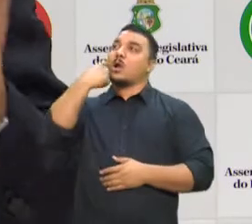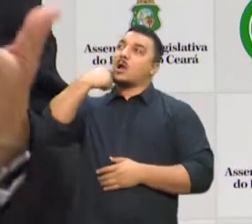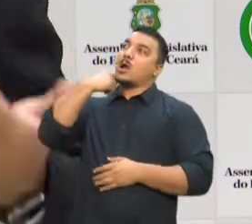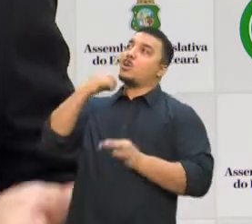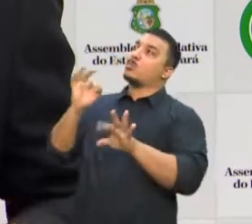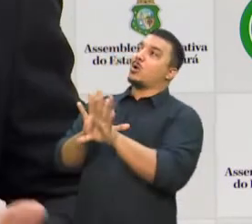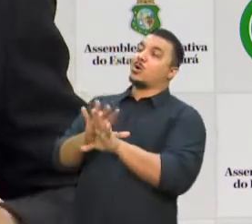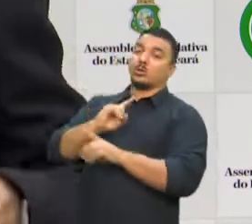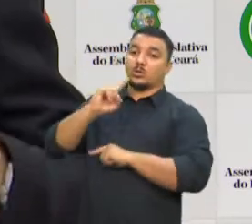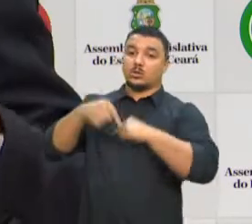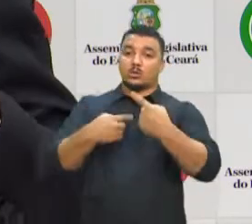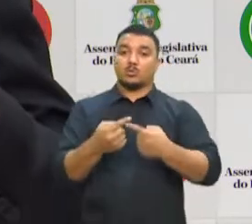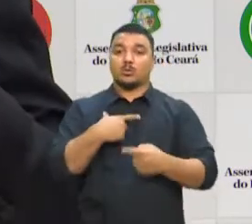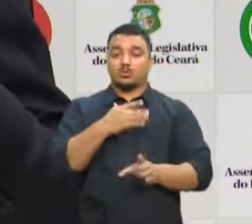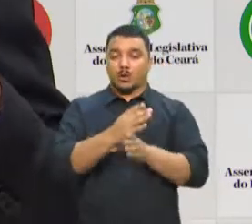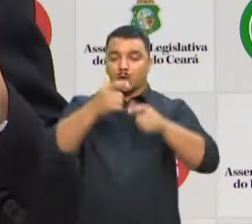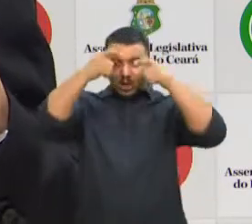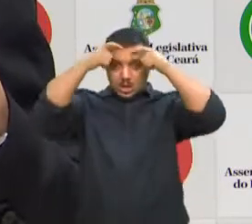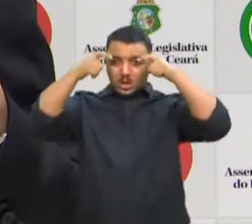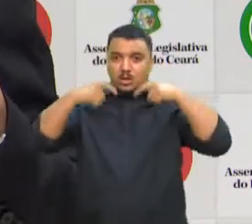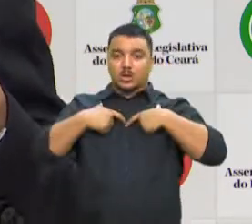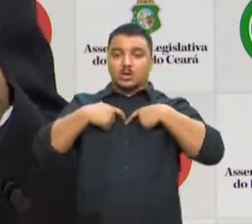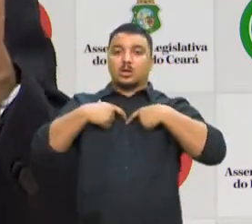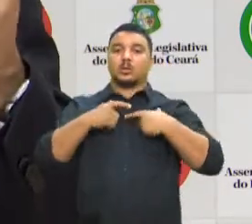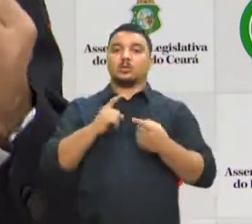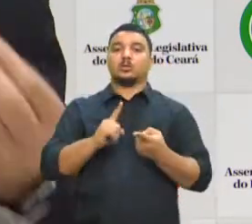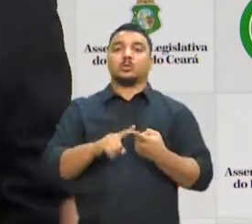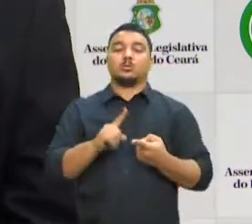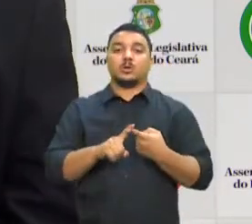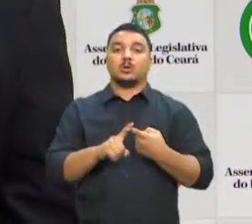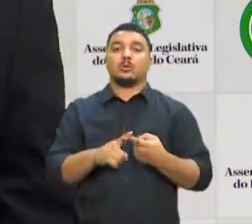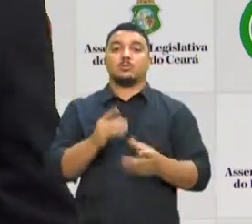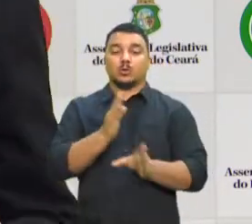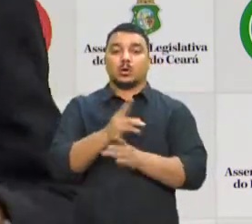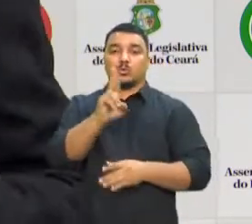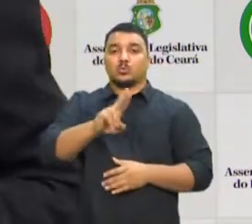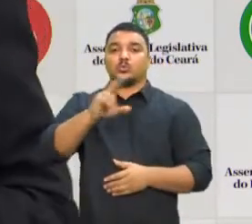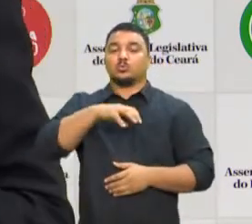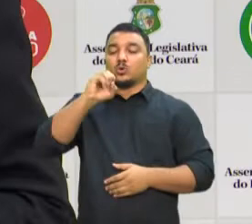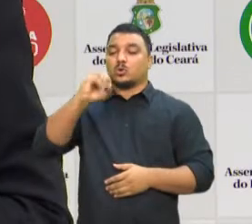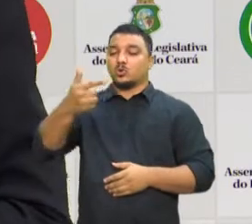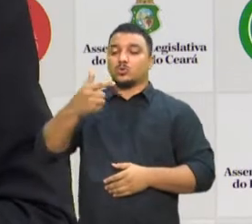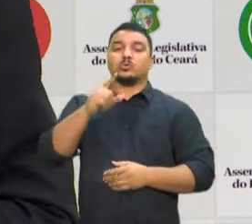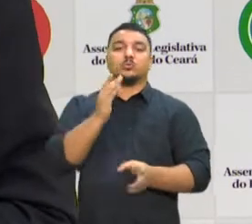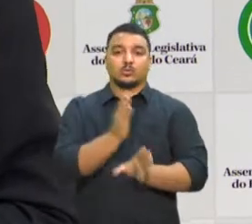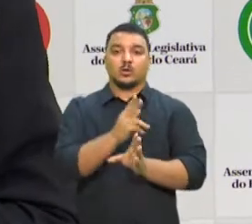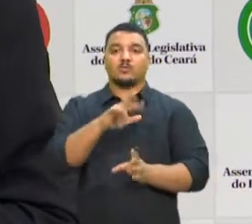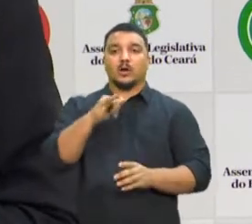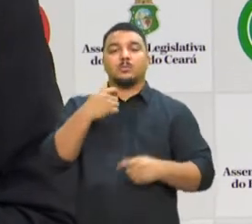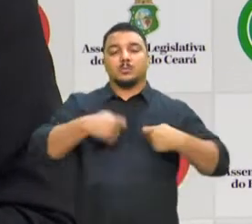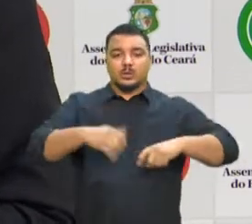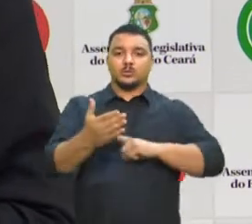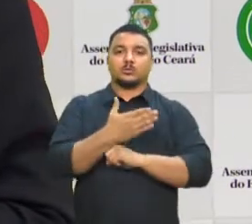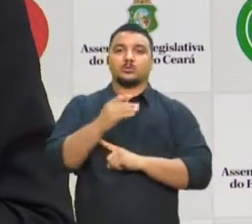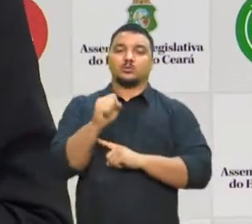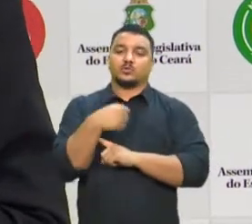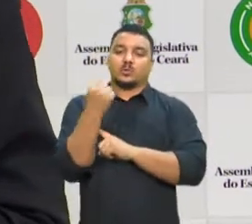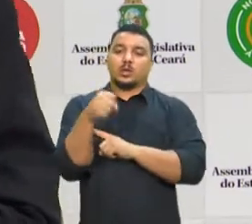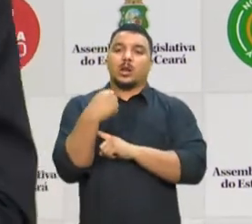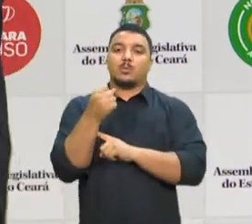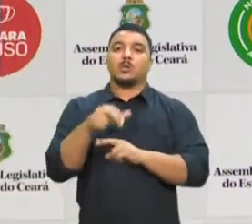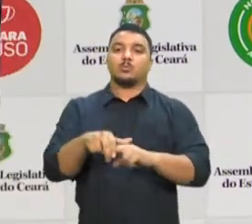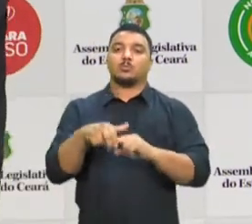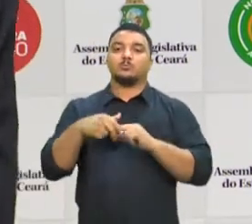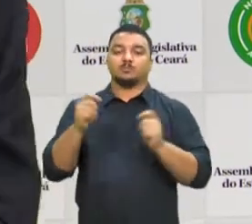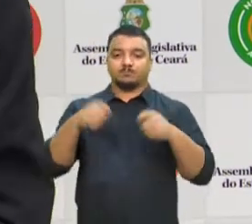depois do ELMO, principalmente depois do uso de oxigênio, ele vai precisar sim dessa fisioterapia. Então a gente vê como uma grande